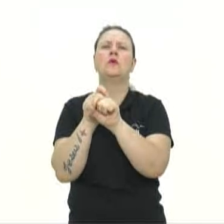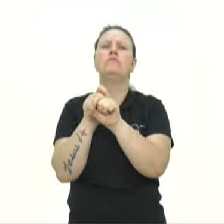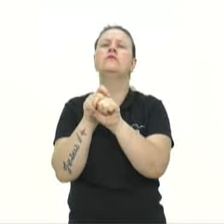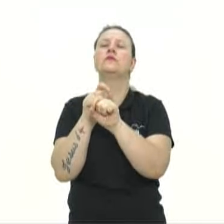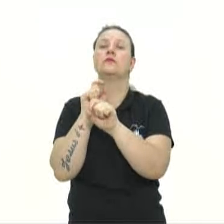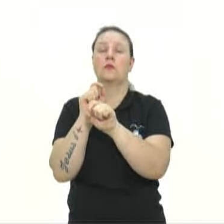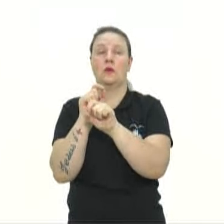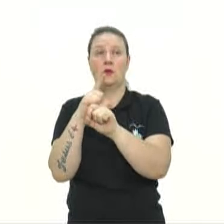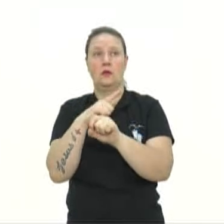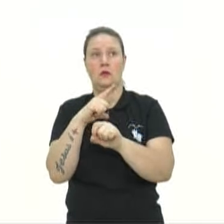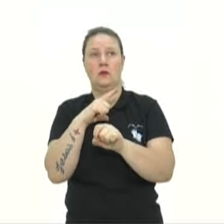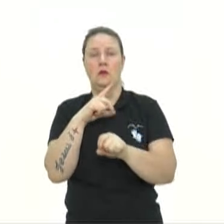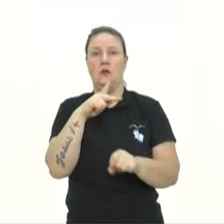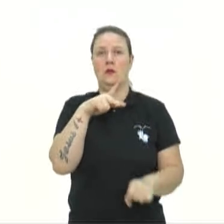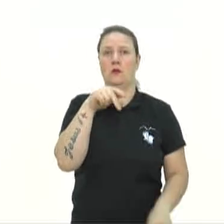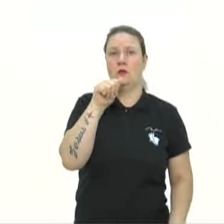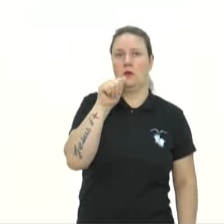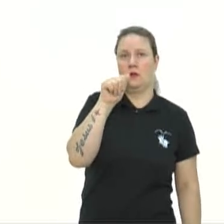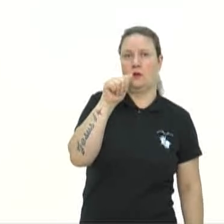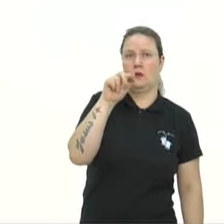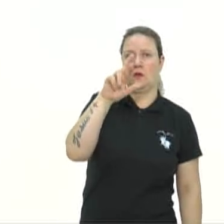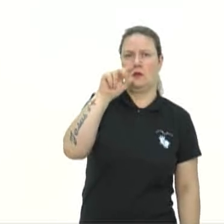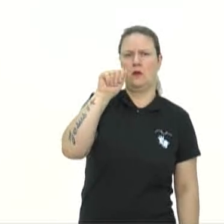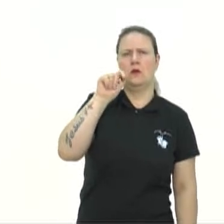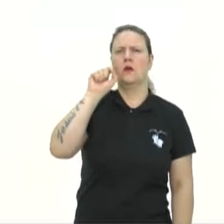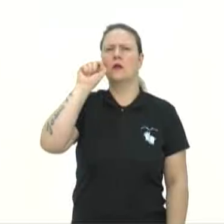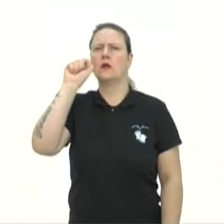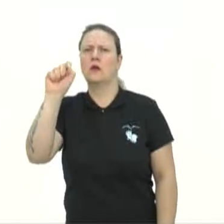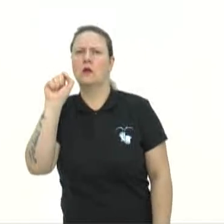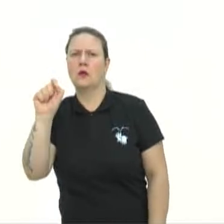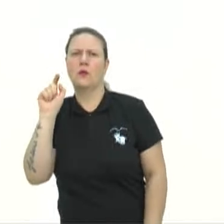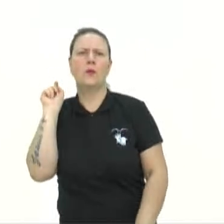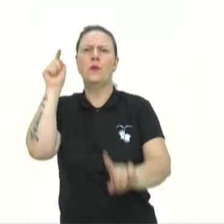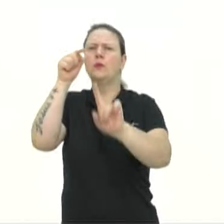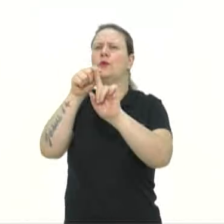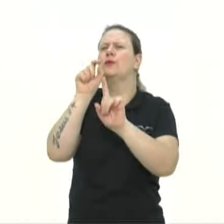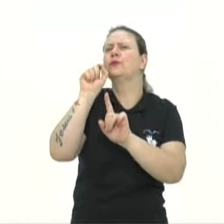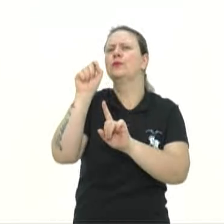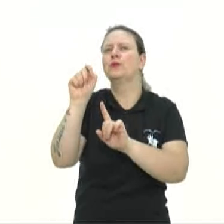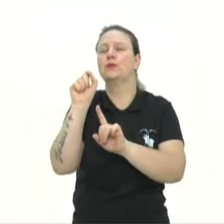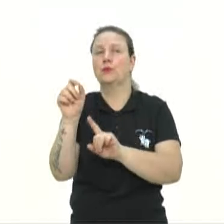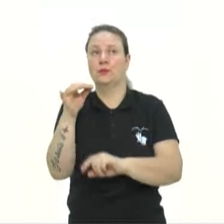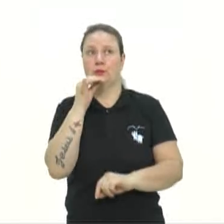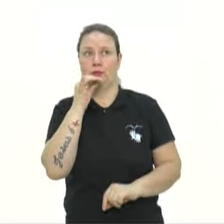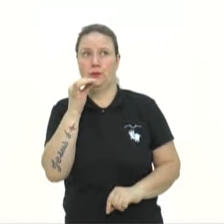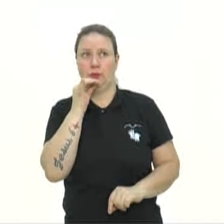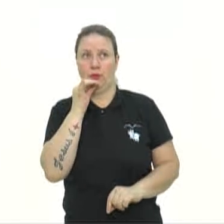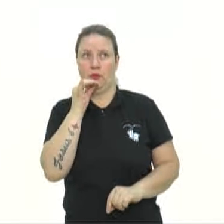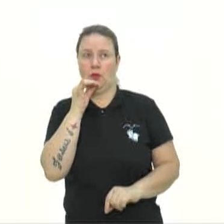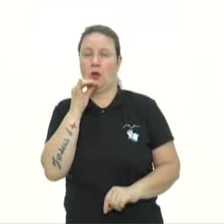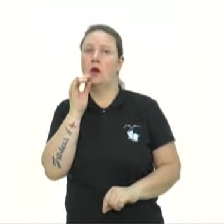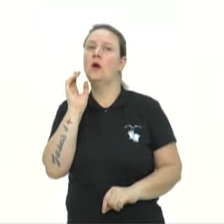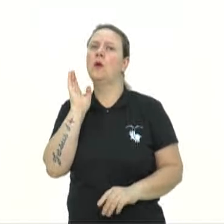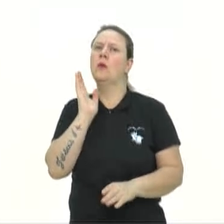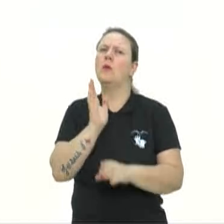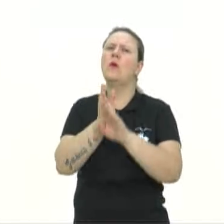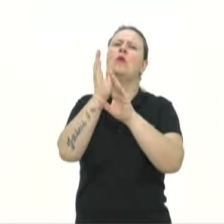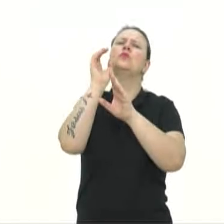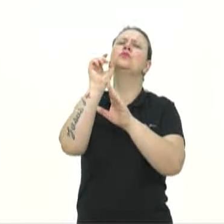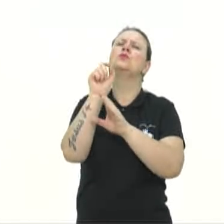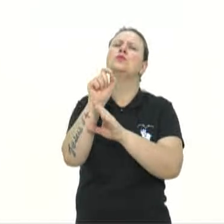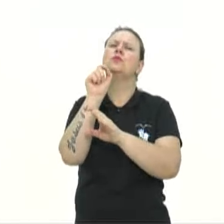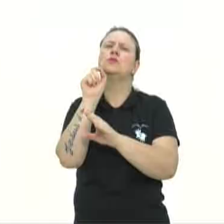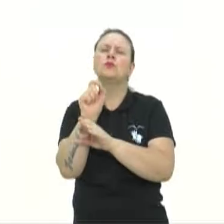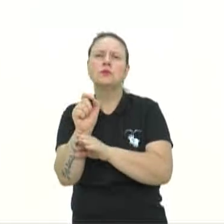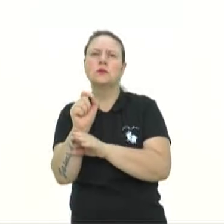pelas locuções para que, a fim de que. E aqui eu trouxe alguns exemplos. Para que seja suprida a